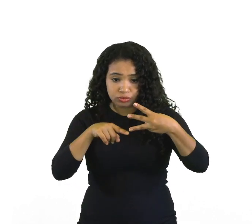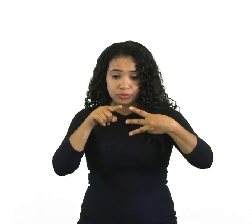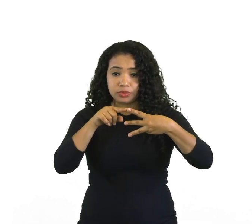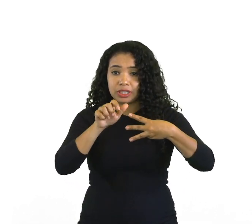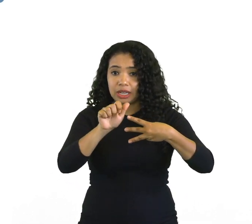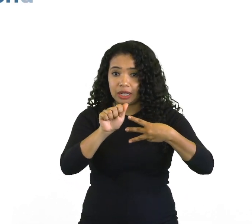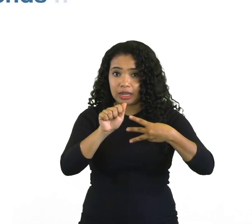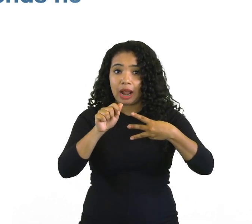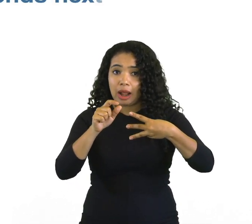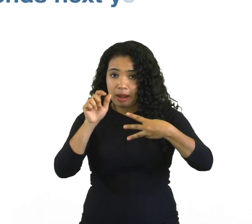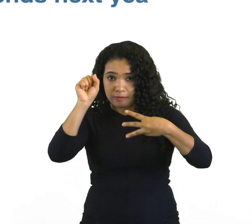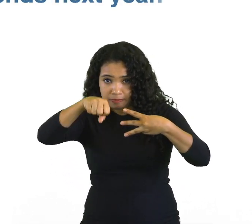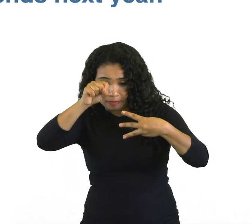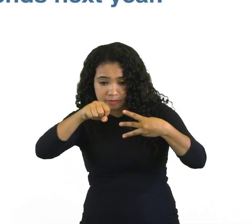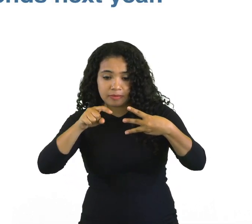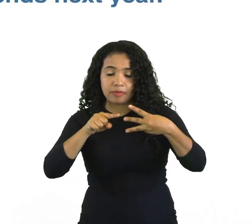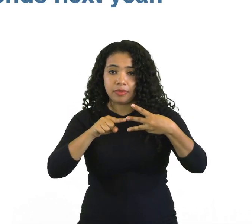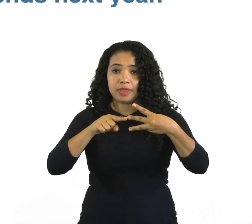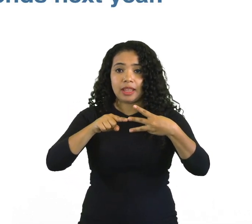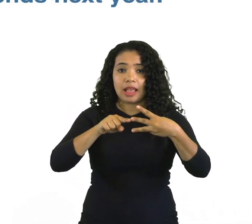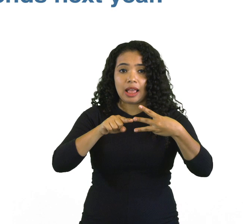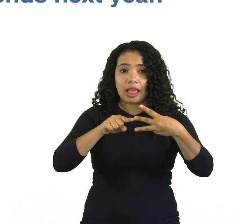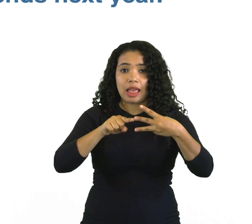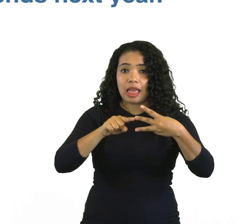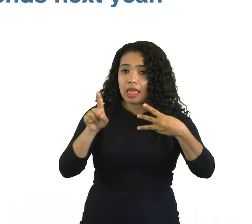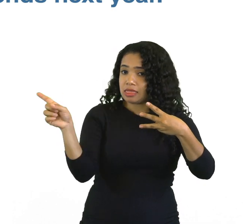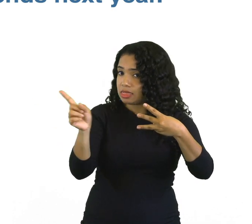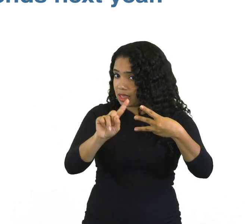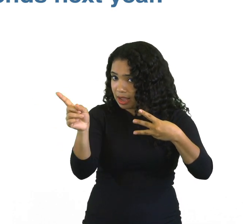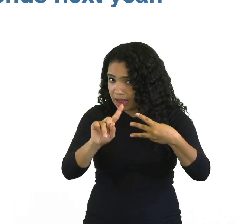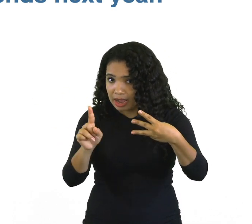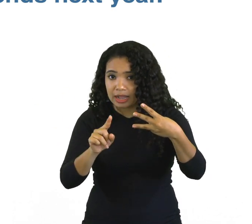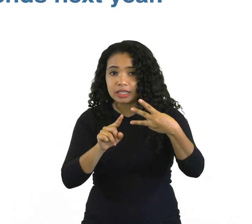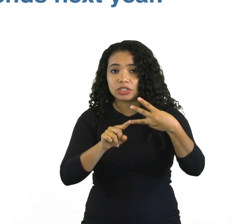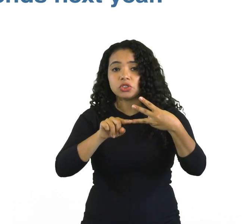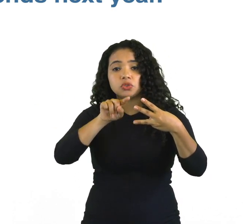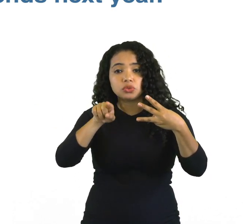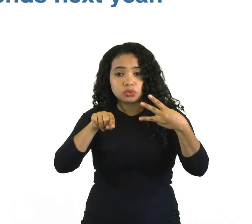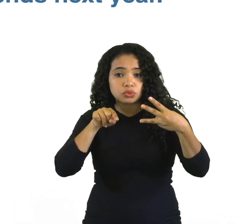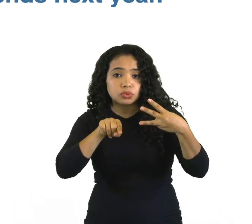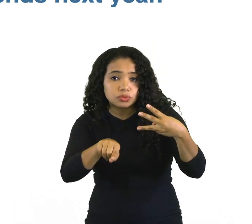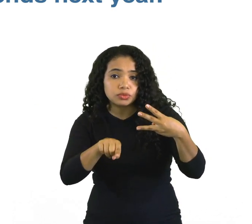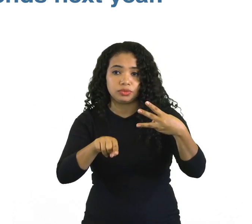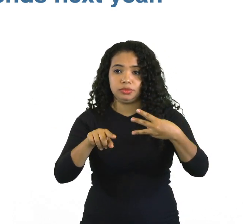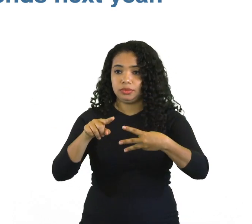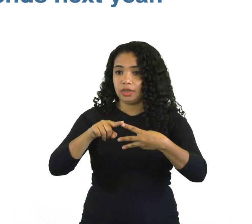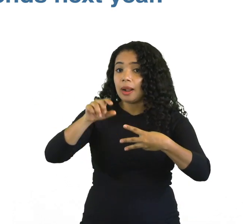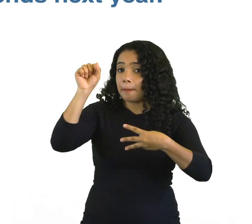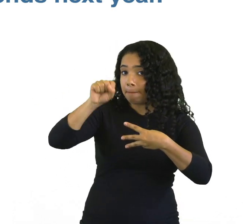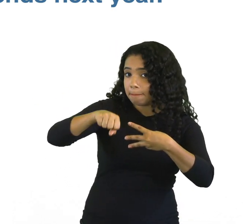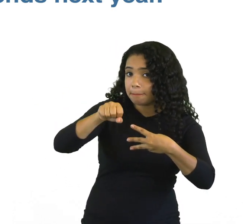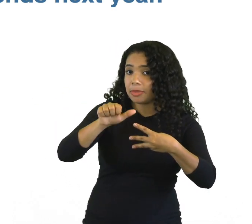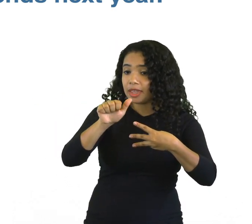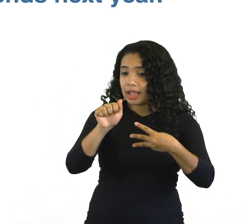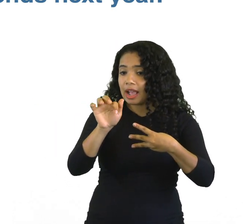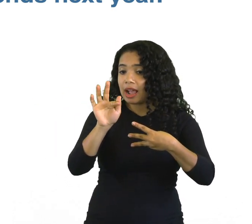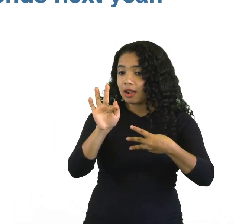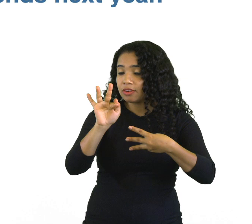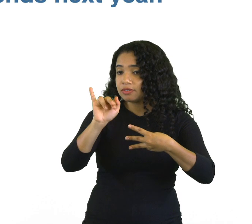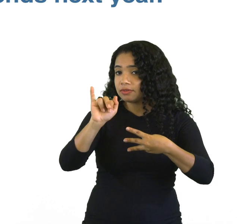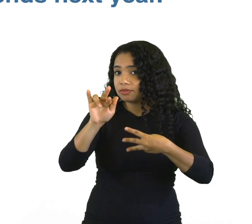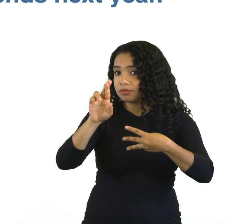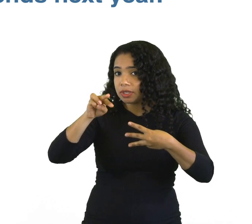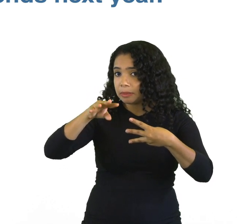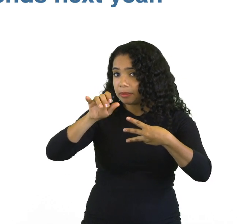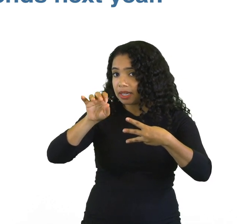e a interrogativa, obviamente, nas frases. Vamos elas. Na forma afirmativa, a sequência é aquela mesma que eu já apresentei para